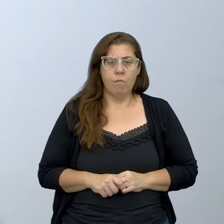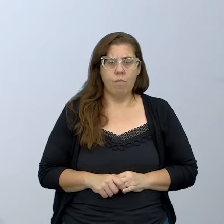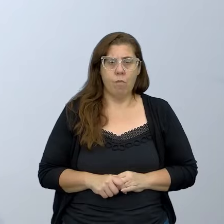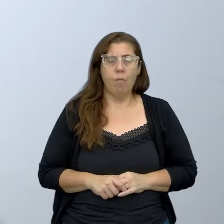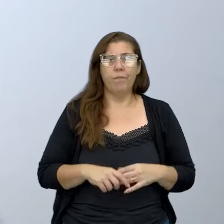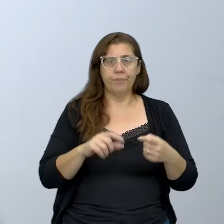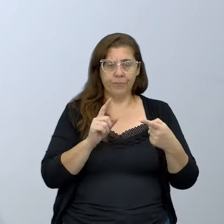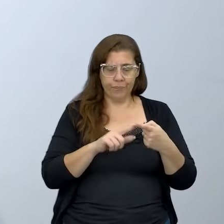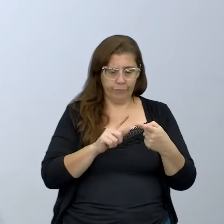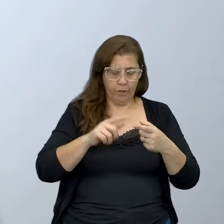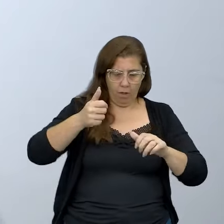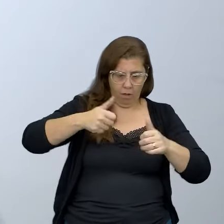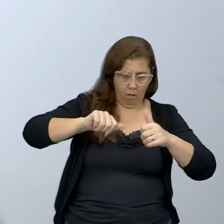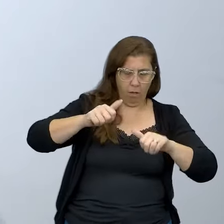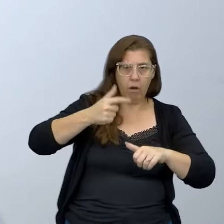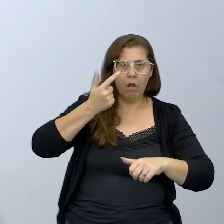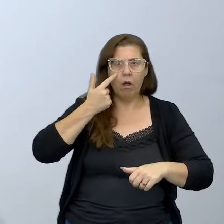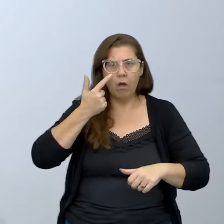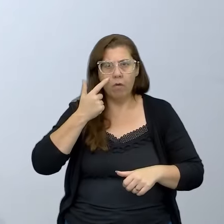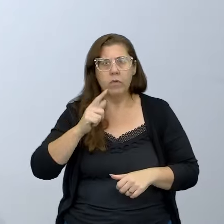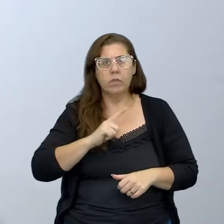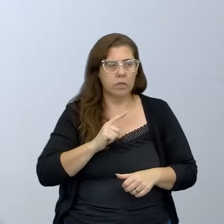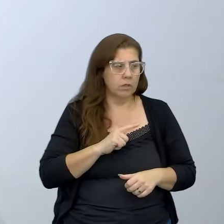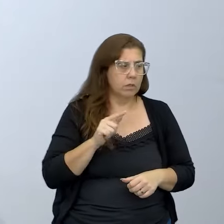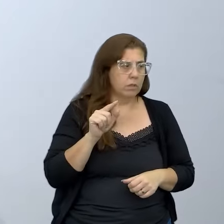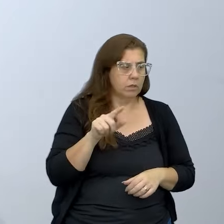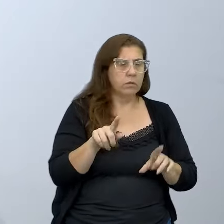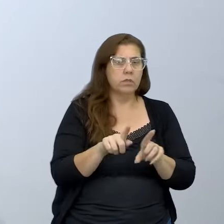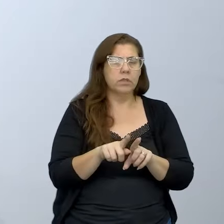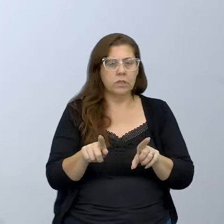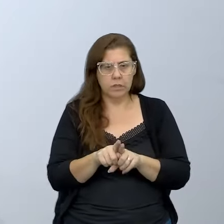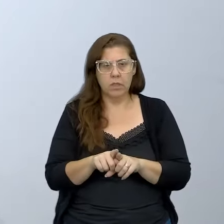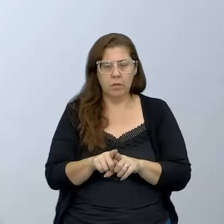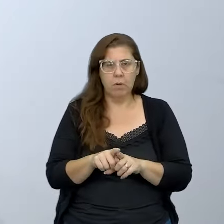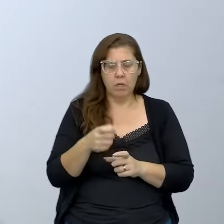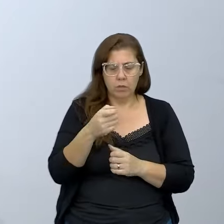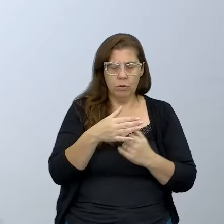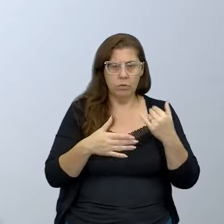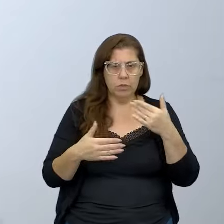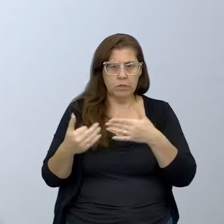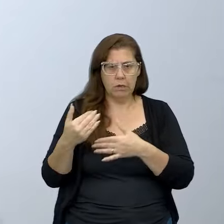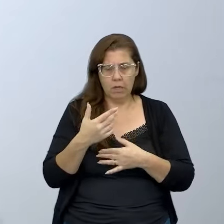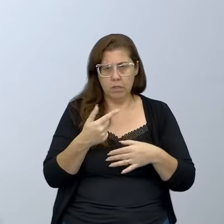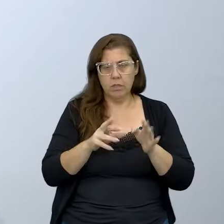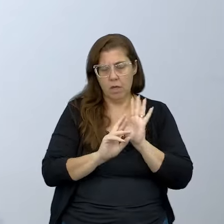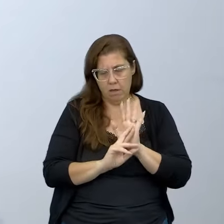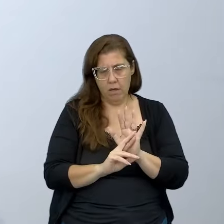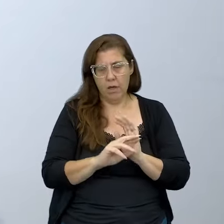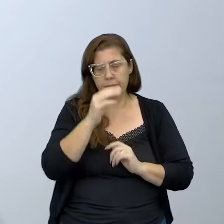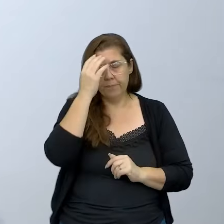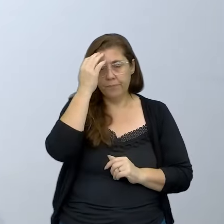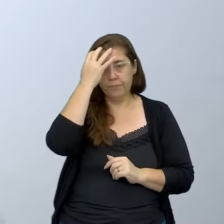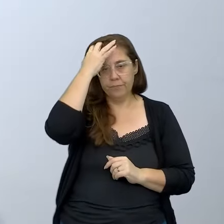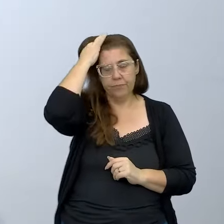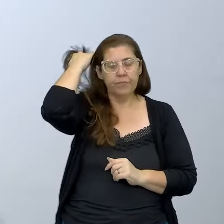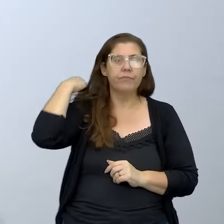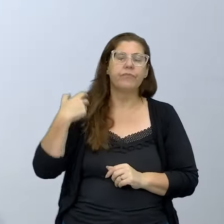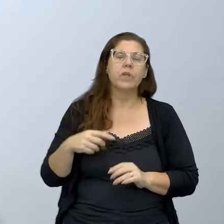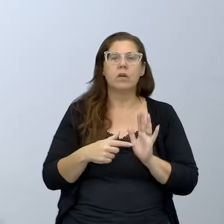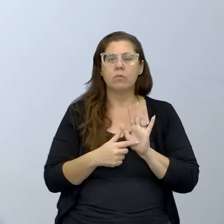Em uma das análises que eu vi, eu até... Tem pra vocês no fim do slide, tipo, o texto, as referências que eu usei até. Ele traz